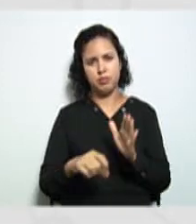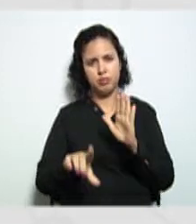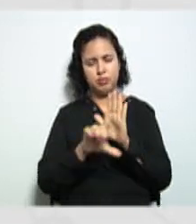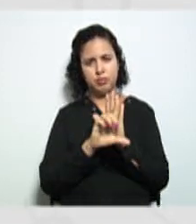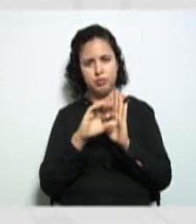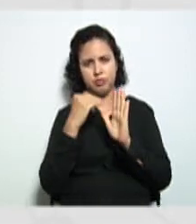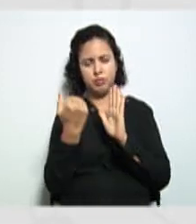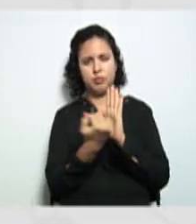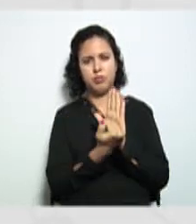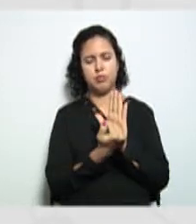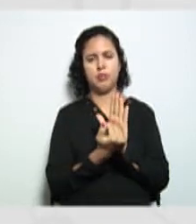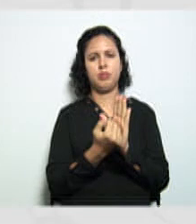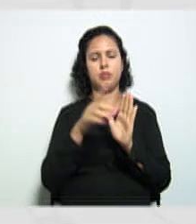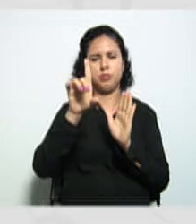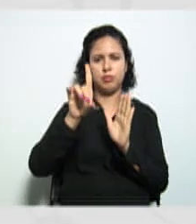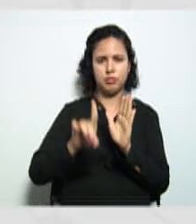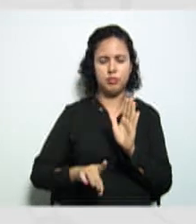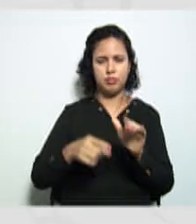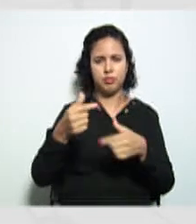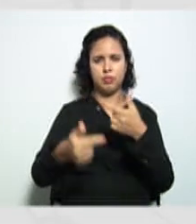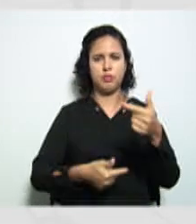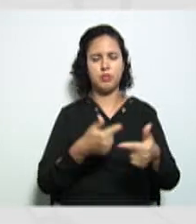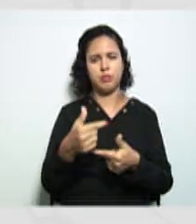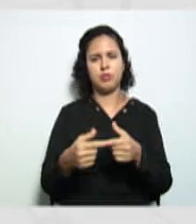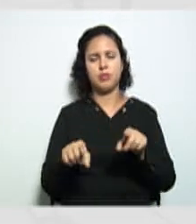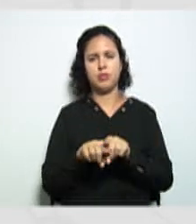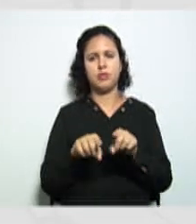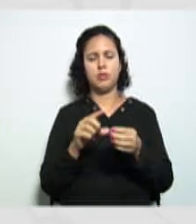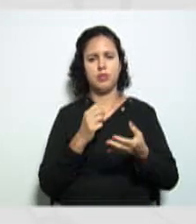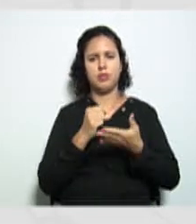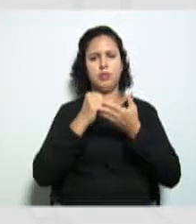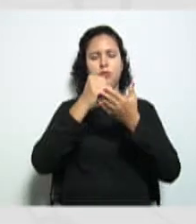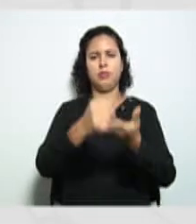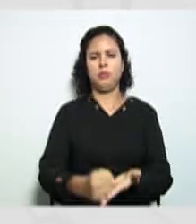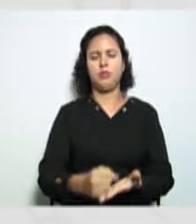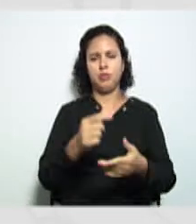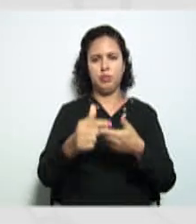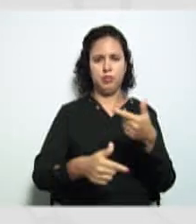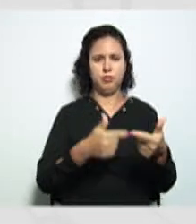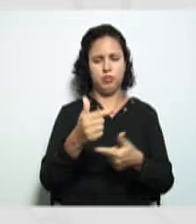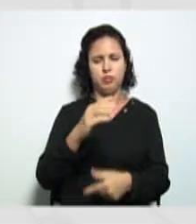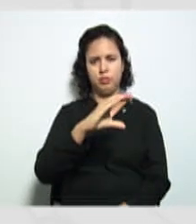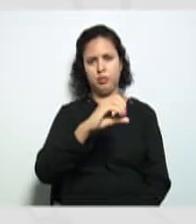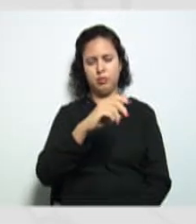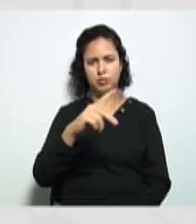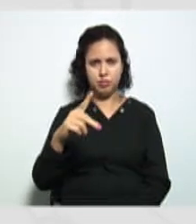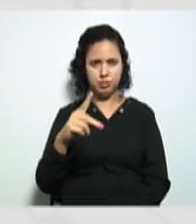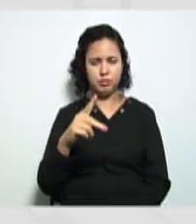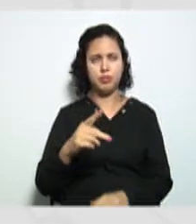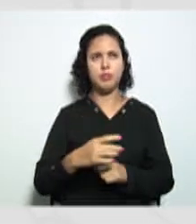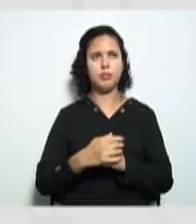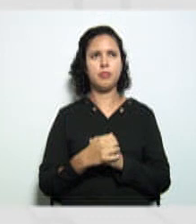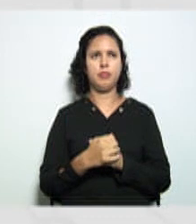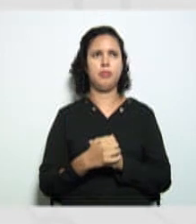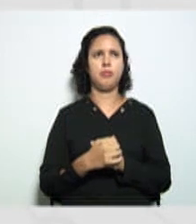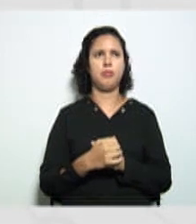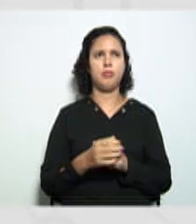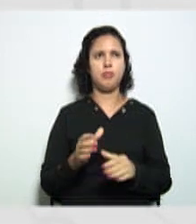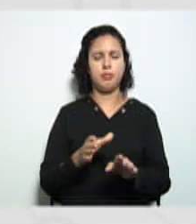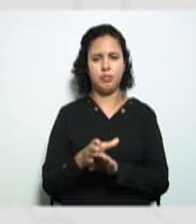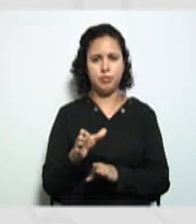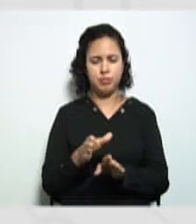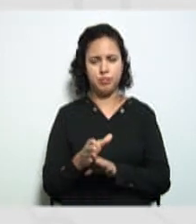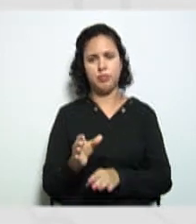legislação trabalhista, prestar assistência e serviços em cooperativas,